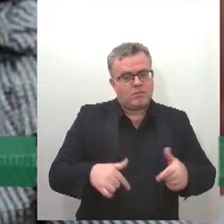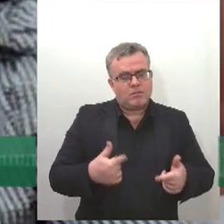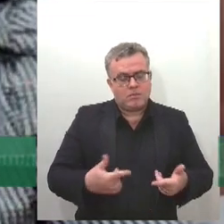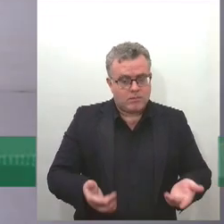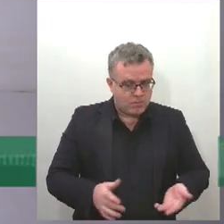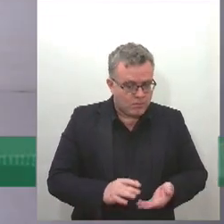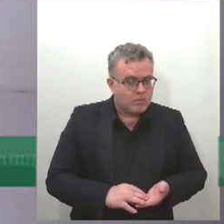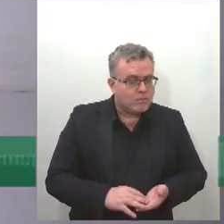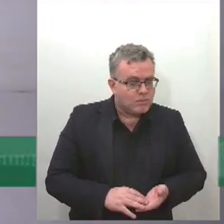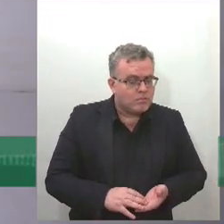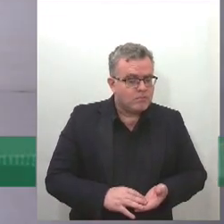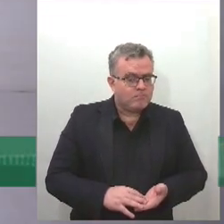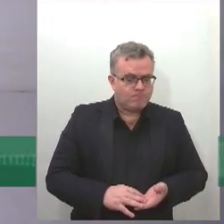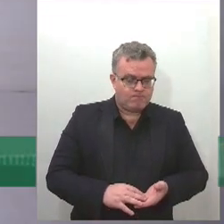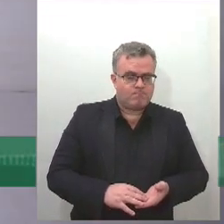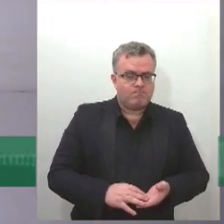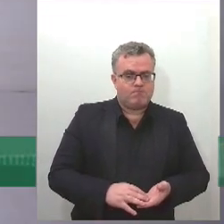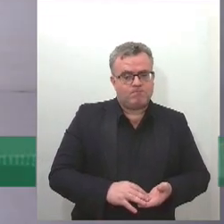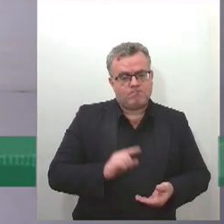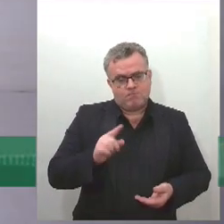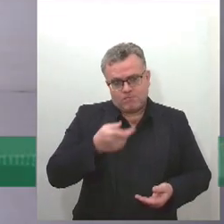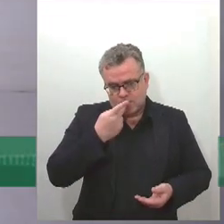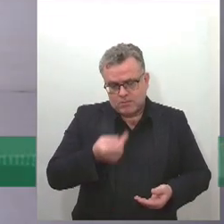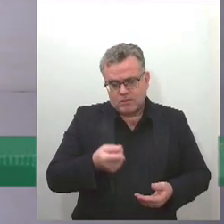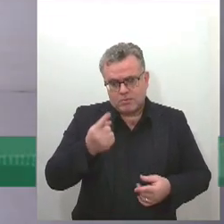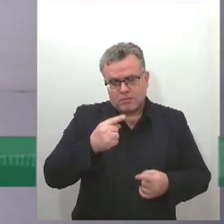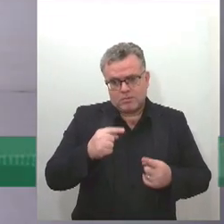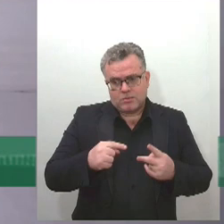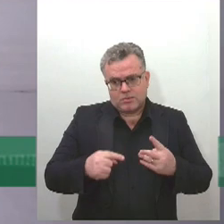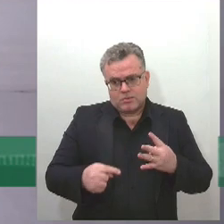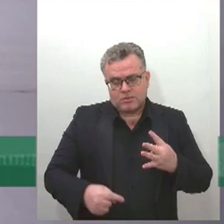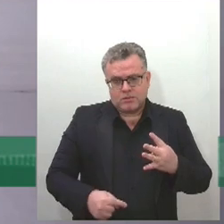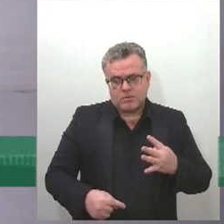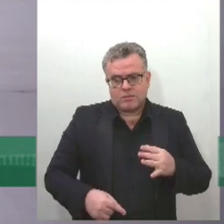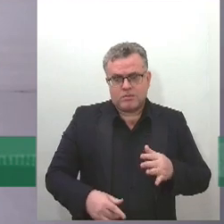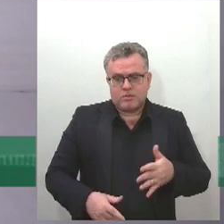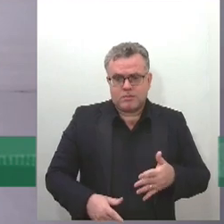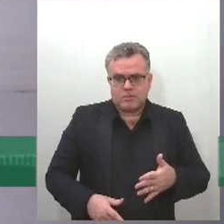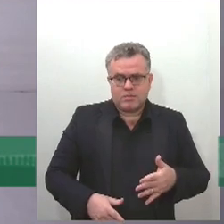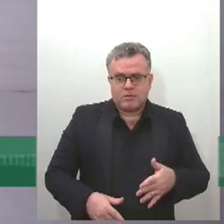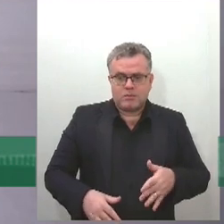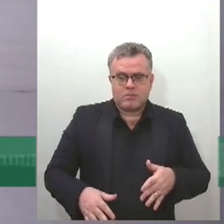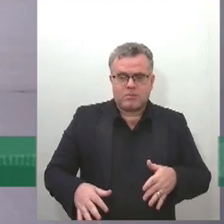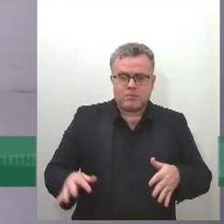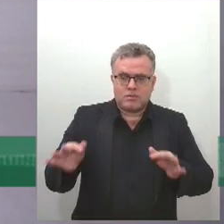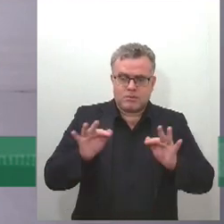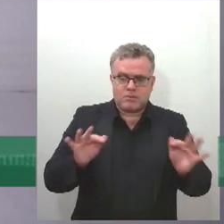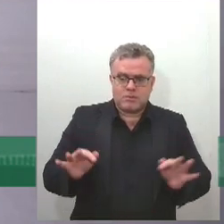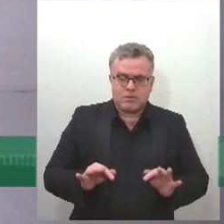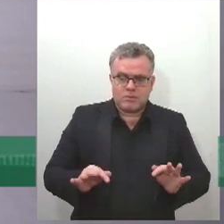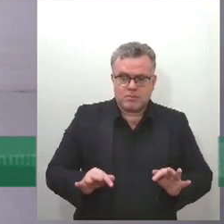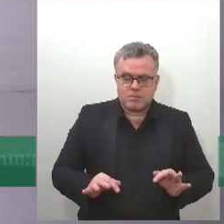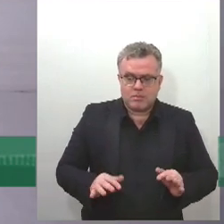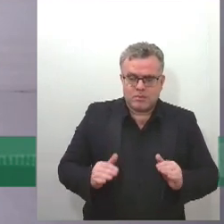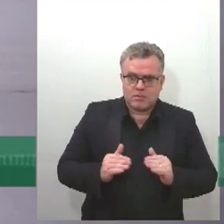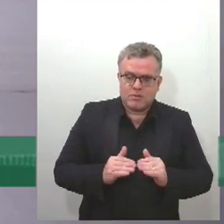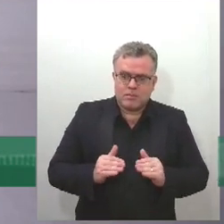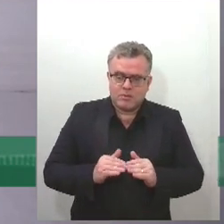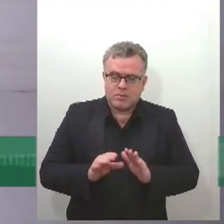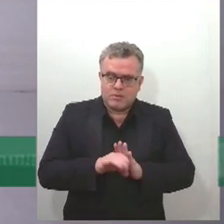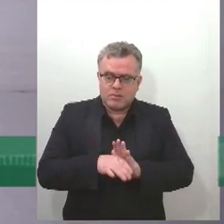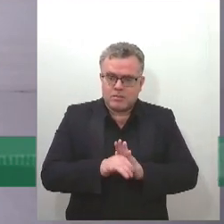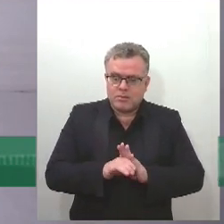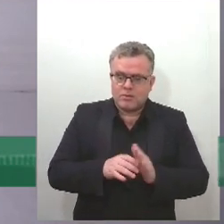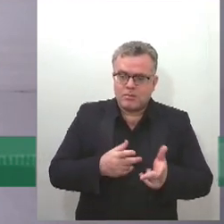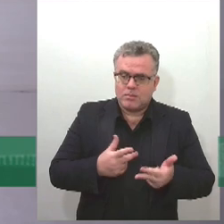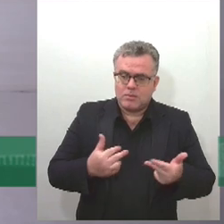a Meli pontuou assim muito felizmente né O que o professor Cintra colocou conceitualmente como as nuances que